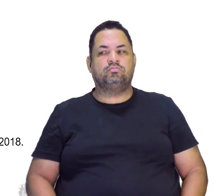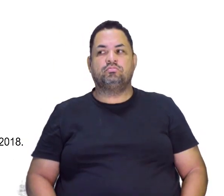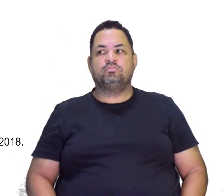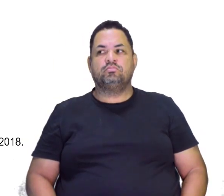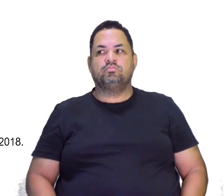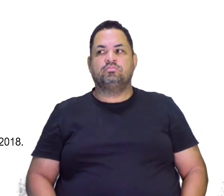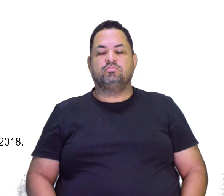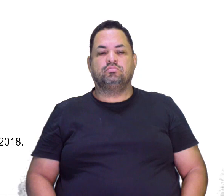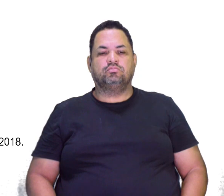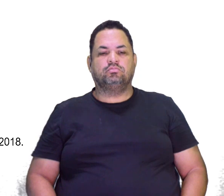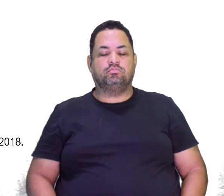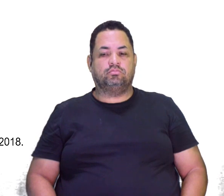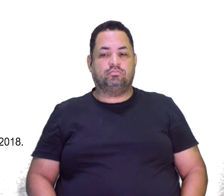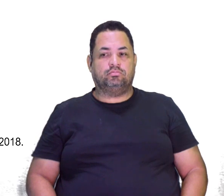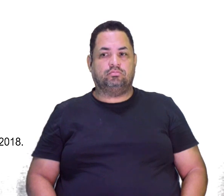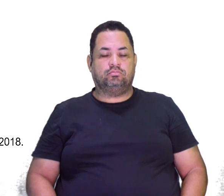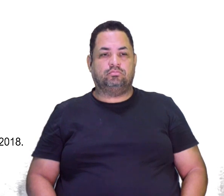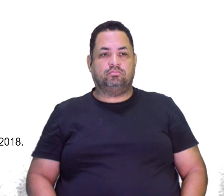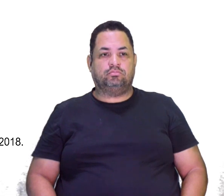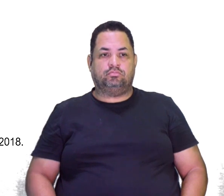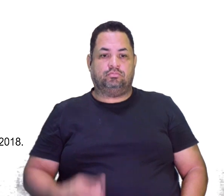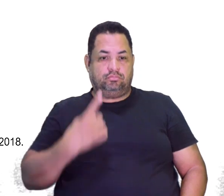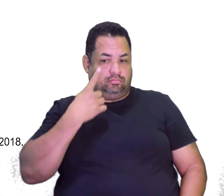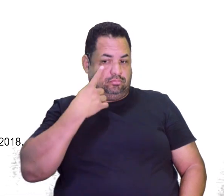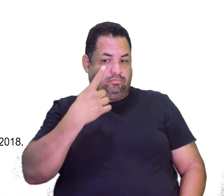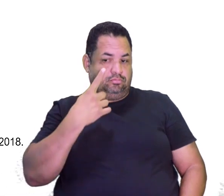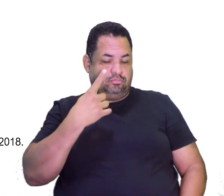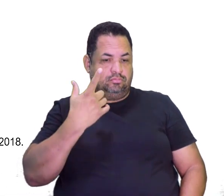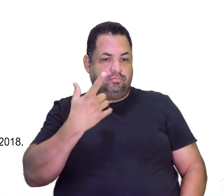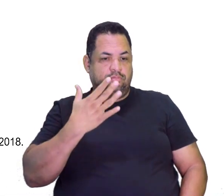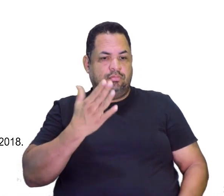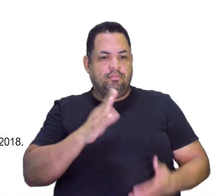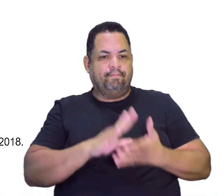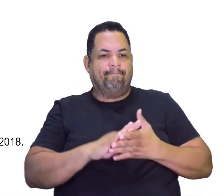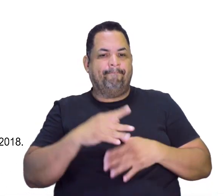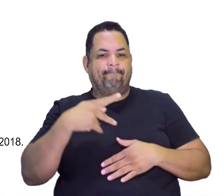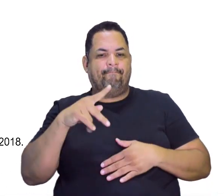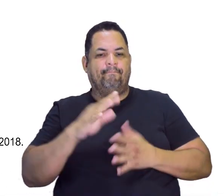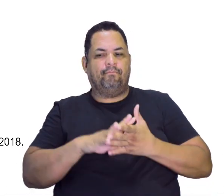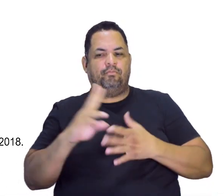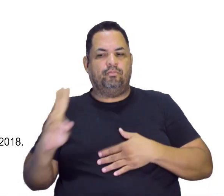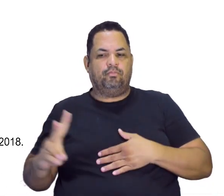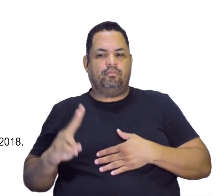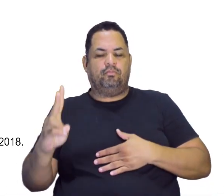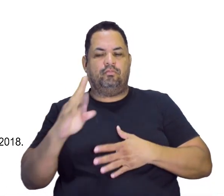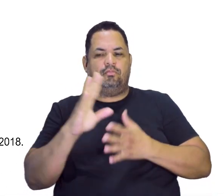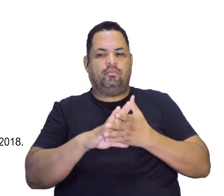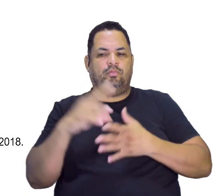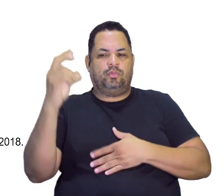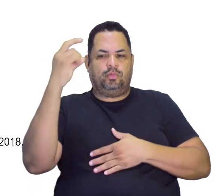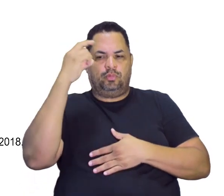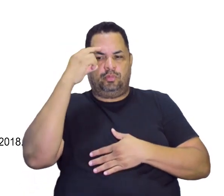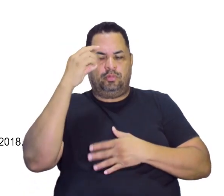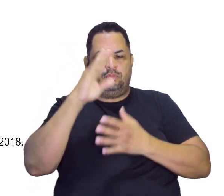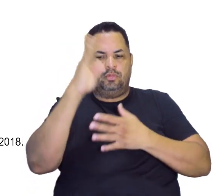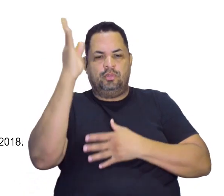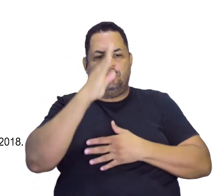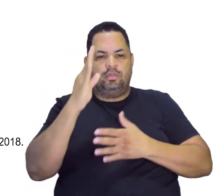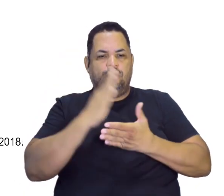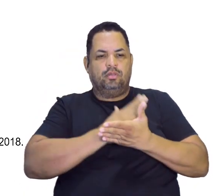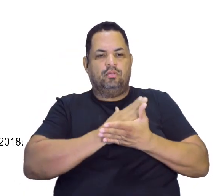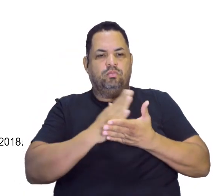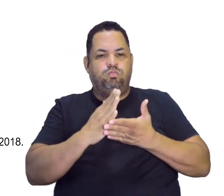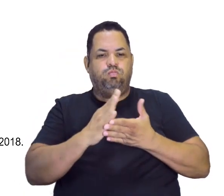aqui ficou claríssimo porque eh para valorizar a cultura brasileira passaram a